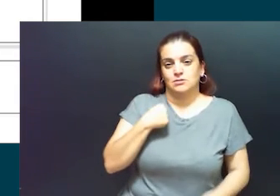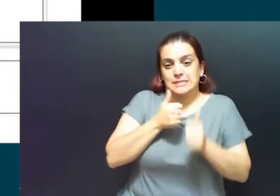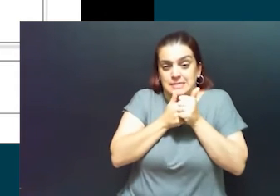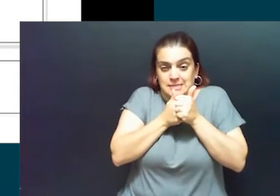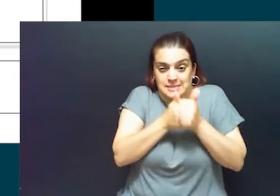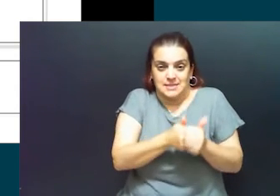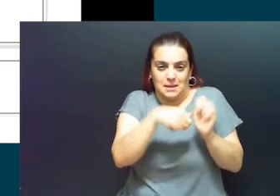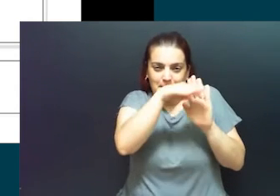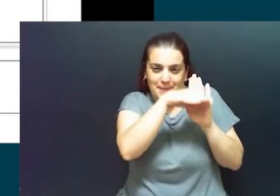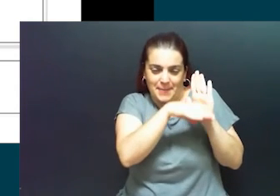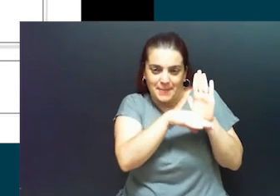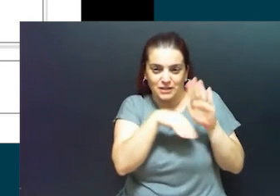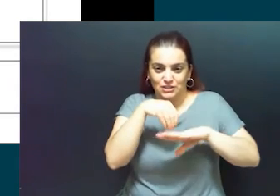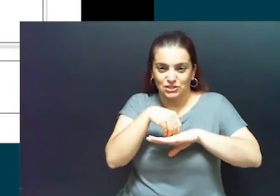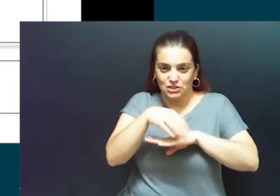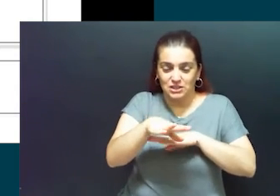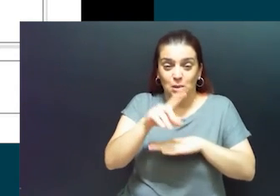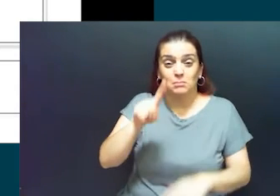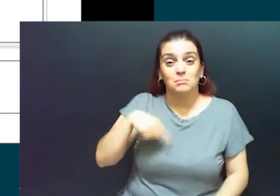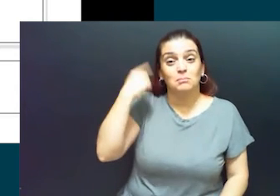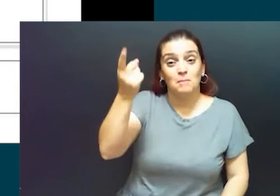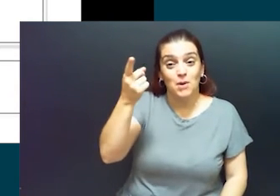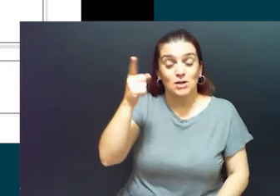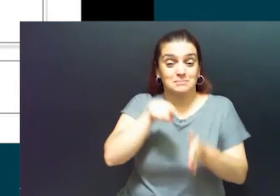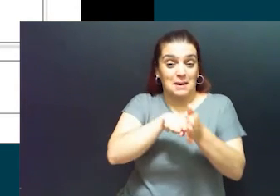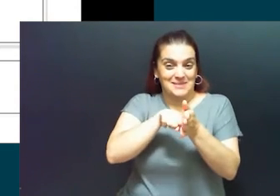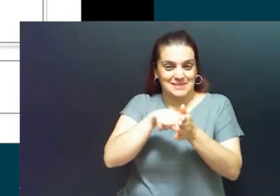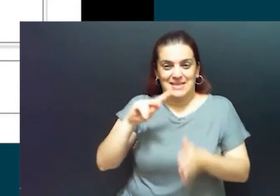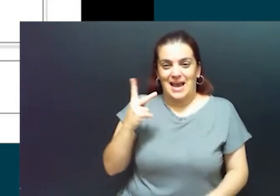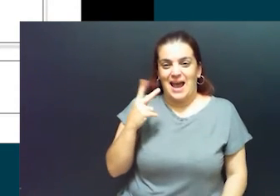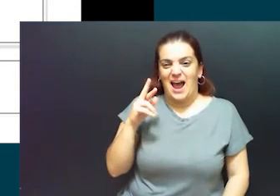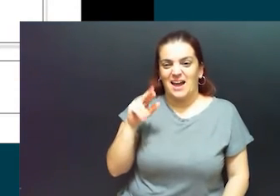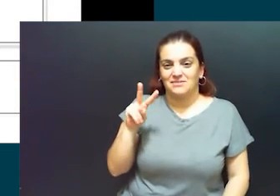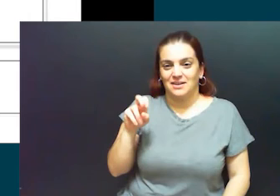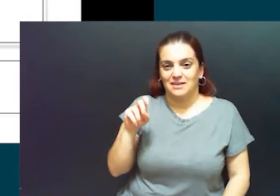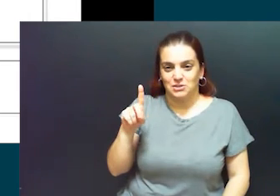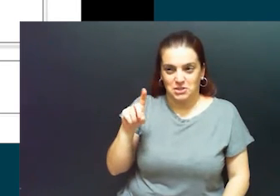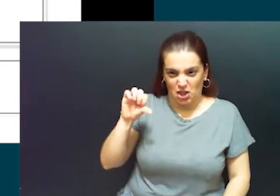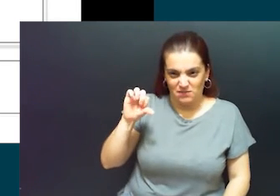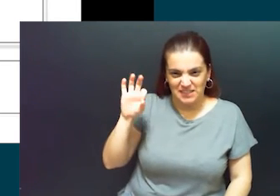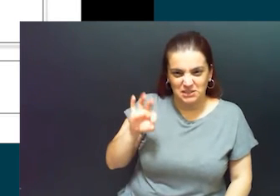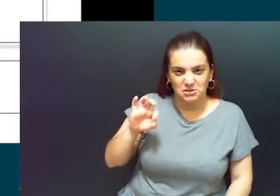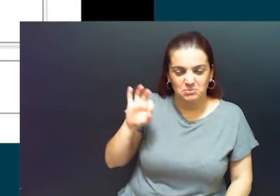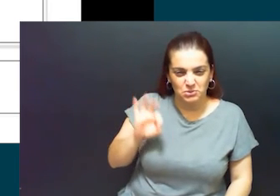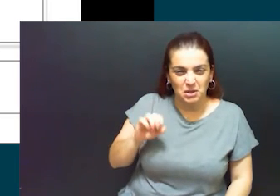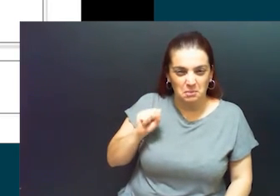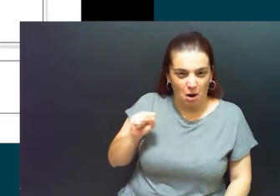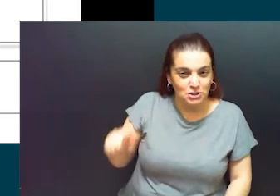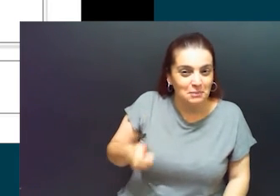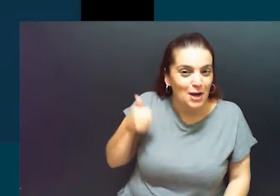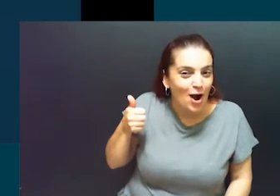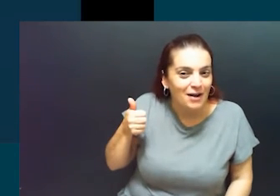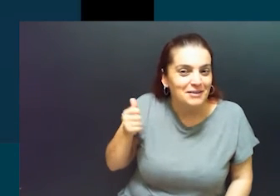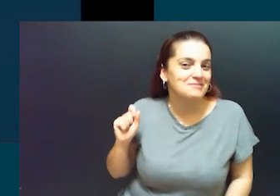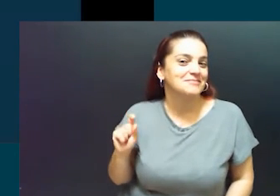dessas dicas, na próxima pesquisa da Harvard Business School, o número pode ser melhor? É isso,